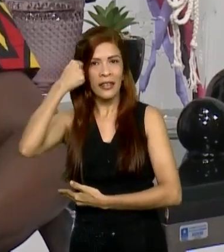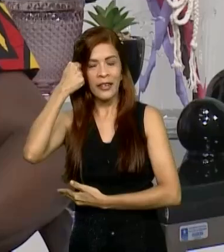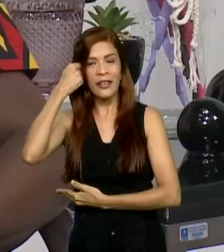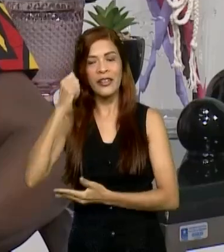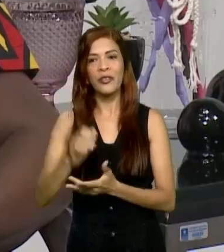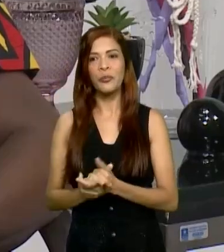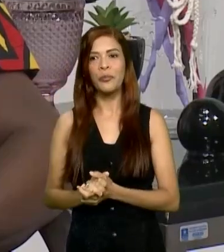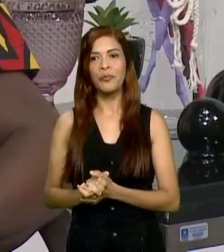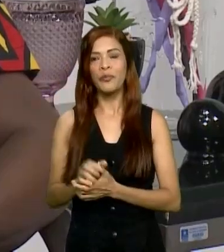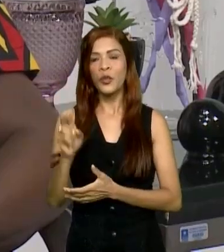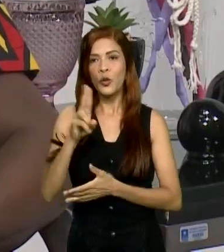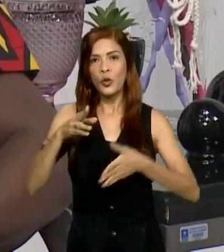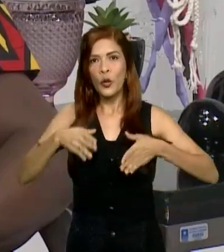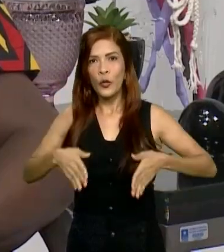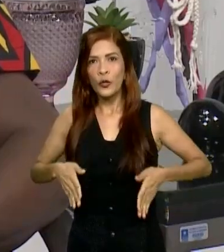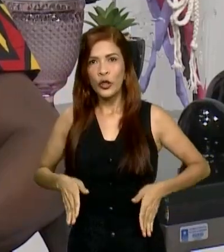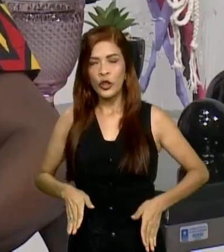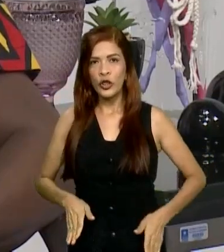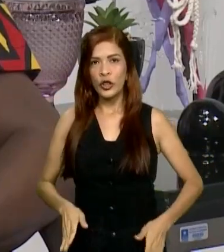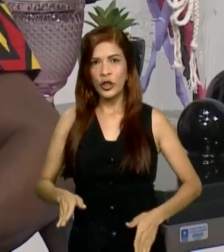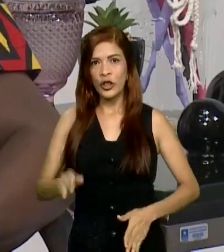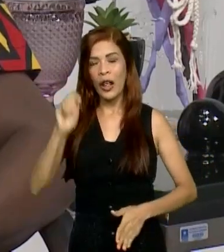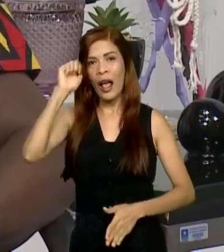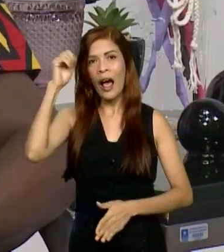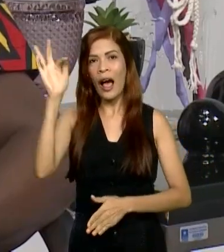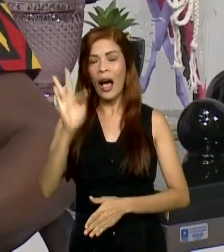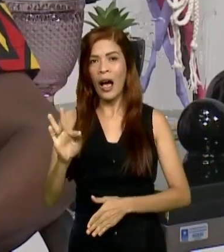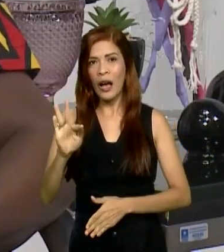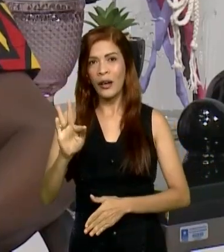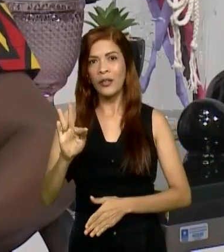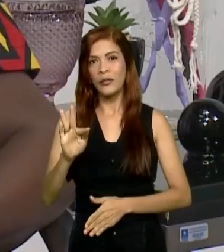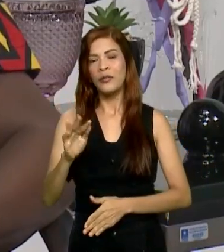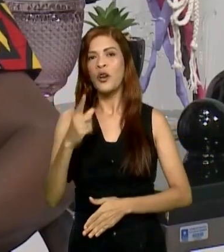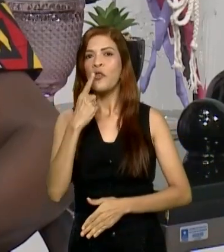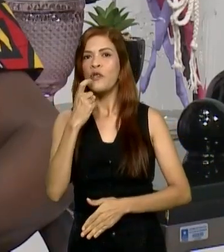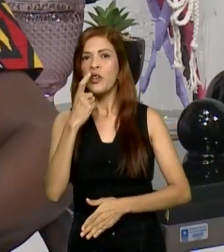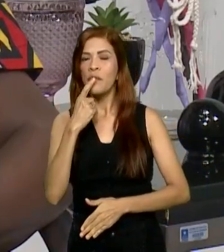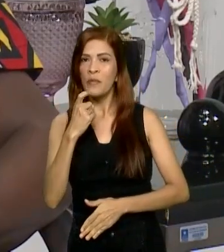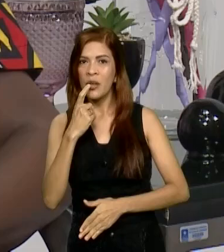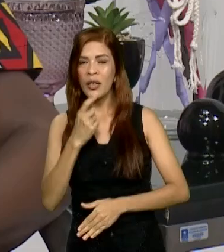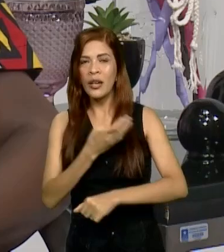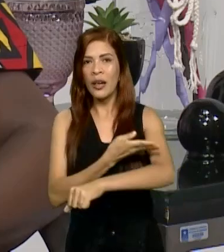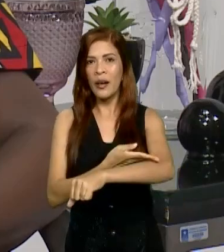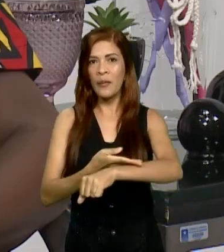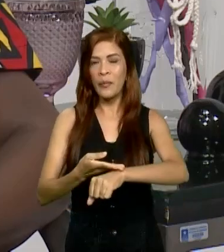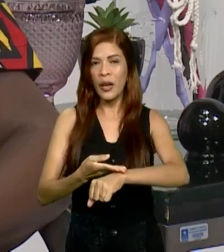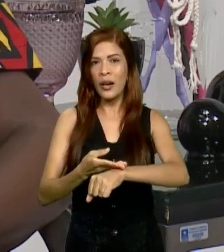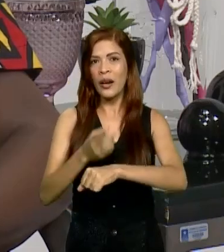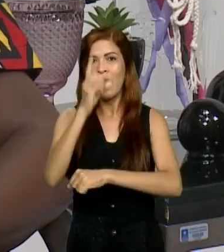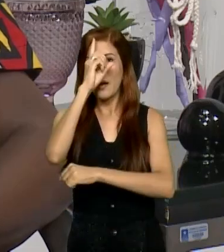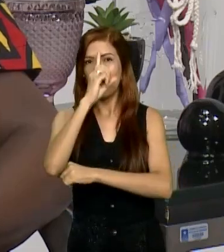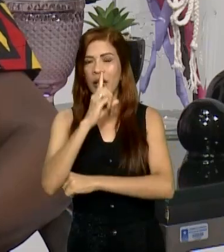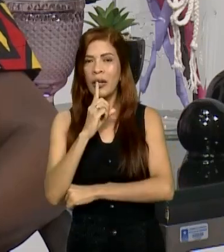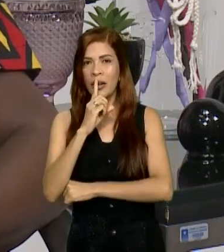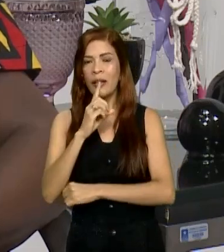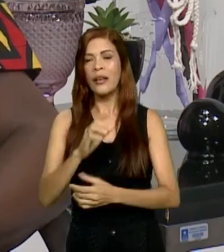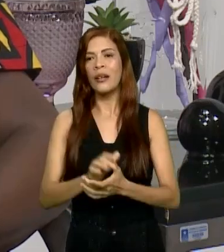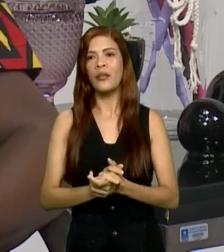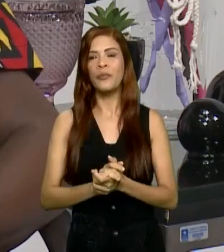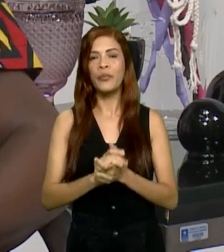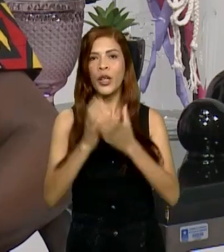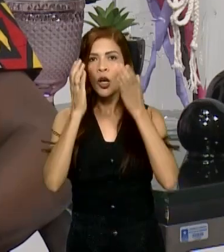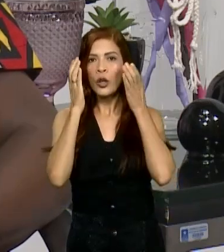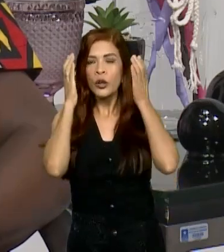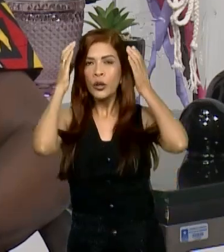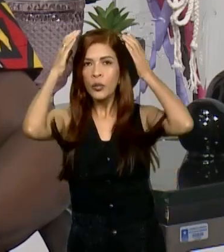um vestido afro nas cores vermelha, branca, amarela e vermelha, né? Estou com turbante da mesma